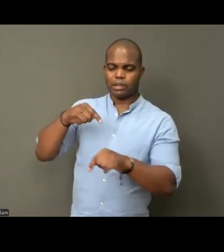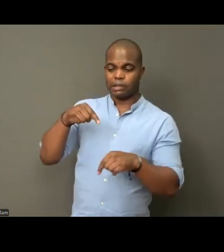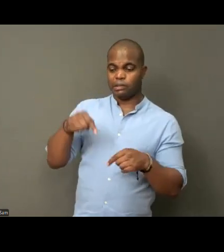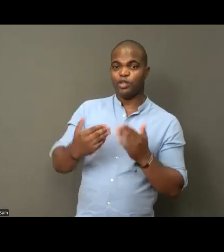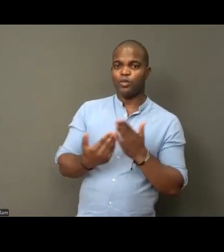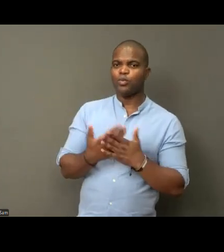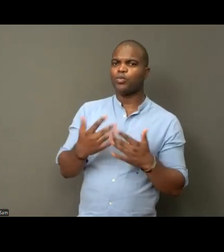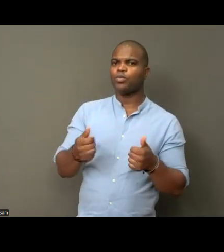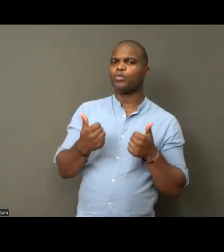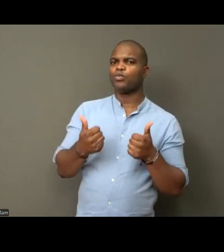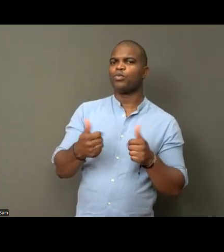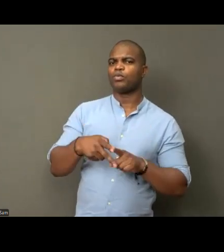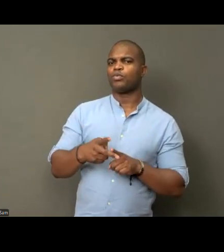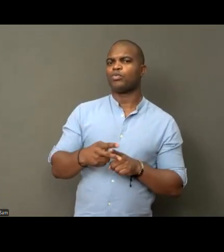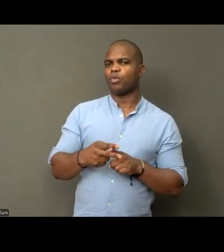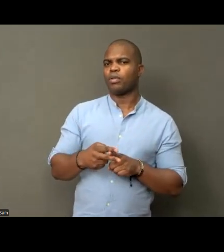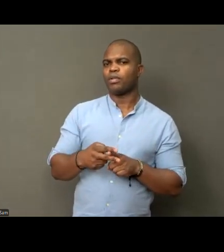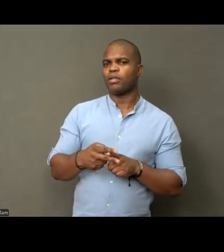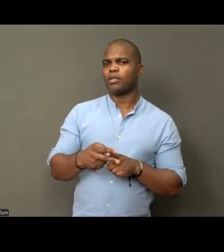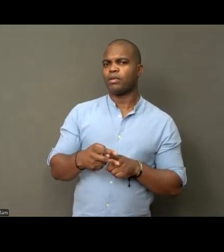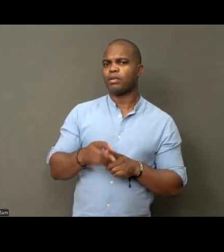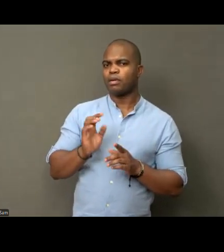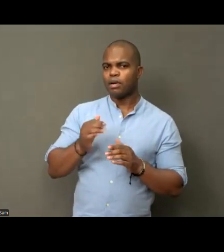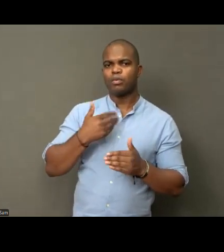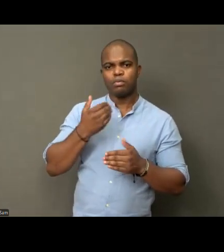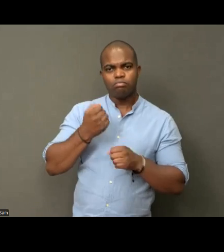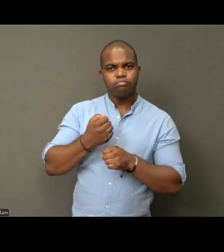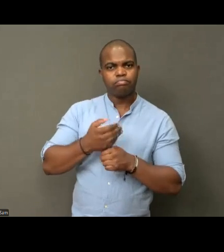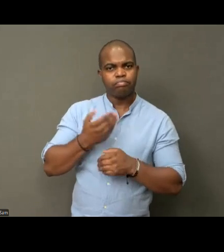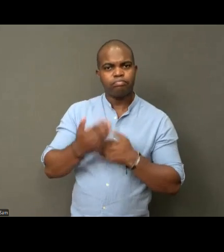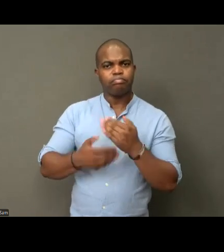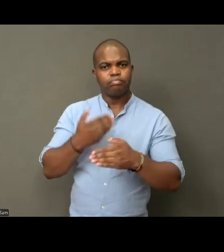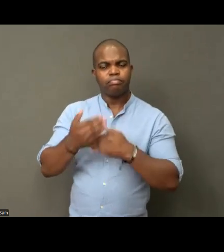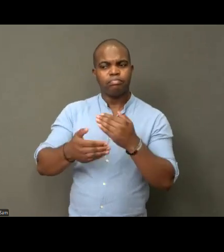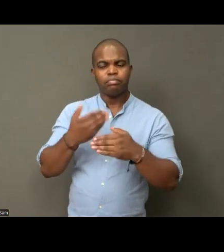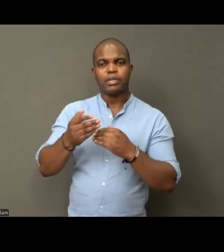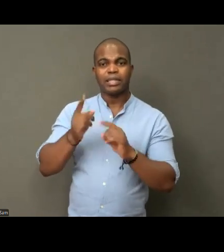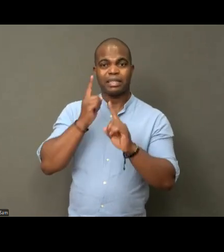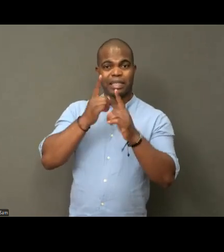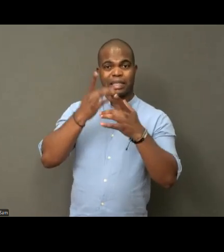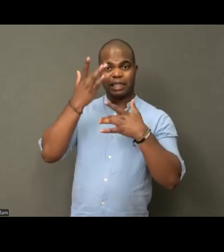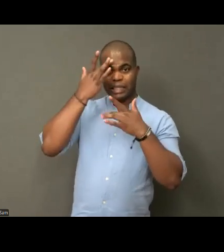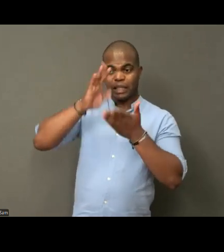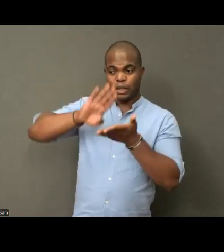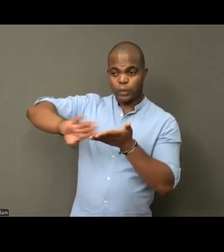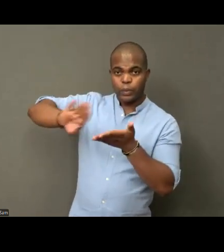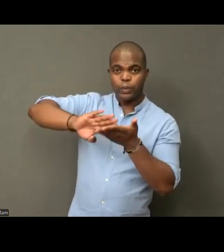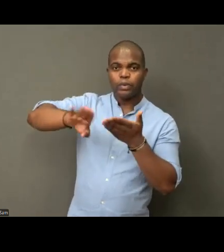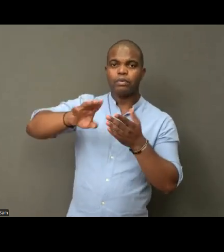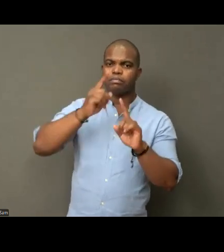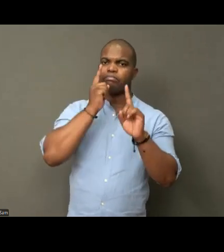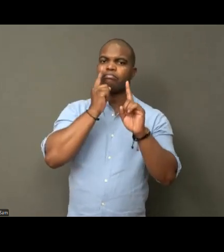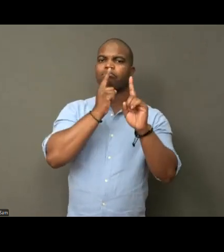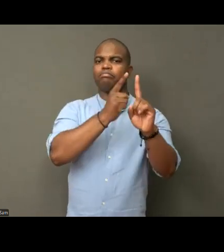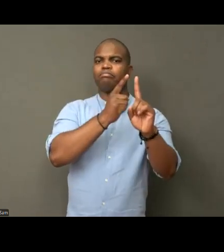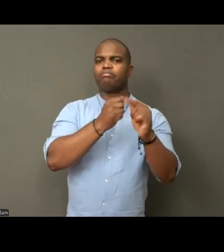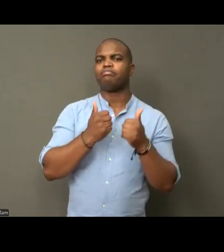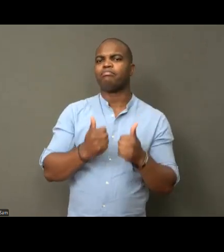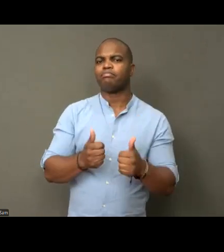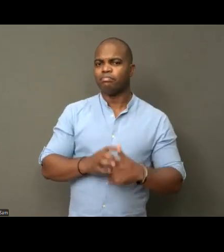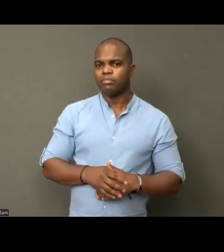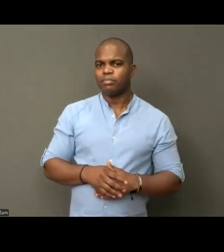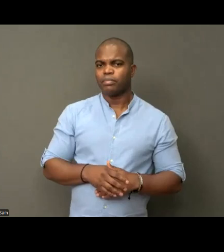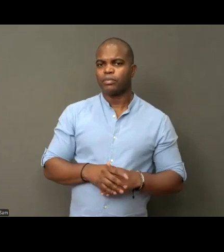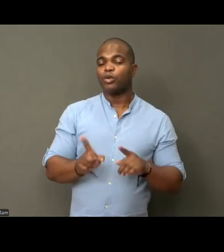doenças transmissíveis, inclusive a iniciativa de eliminação da OPAS. Quero expressar minha gratidão pela parceria com a OPAS. Para nós é muito